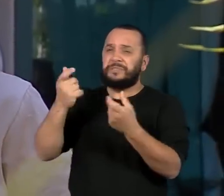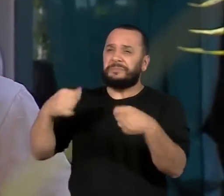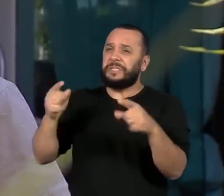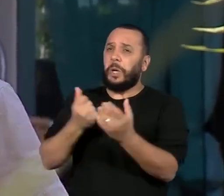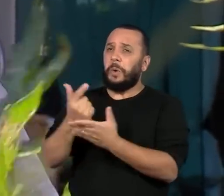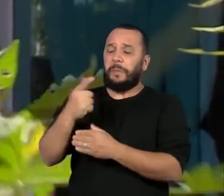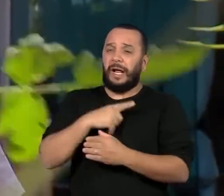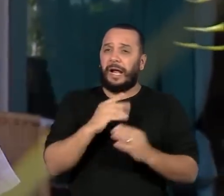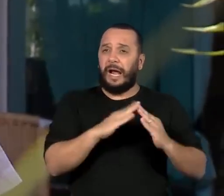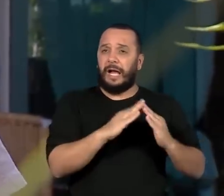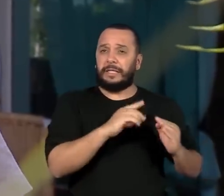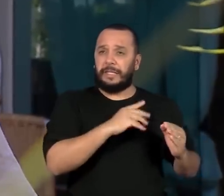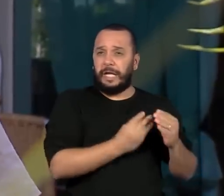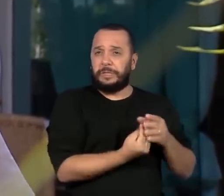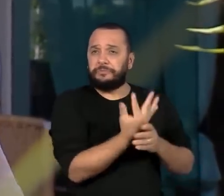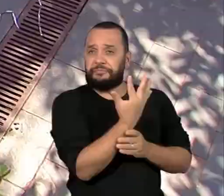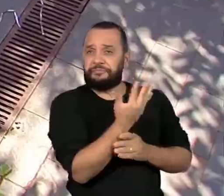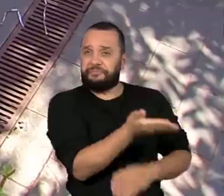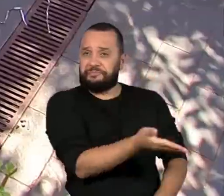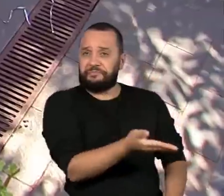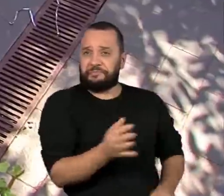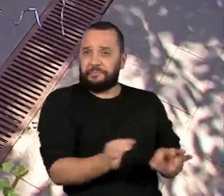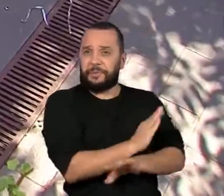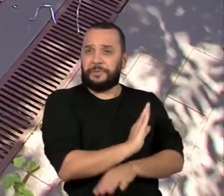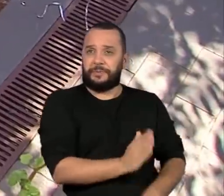precisa comprar, né? Porque a gente tem em casa.